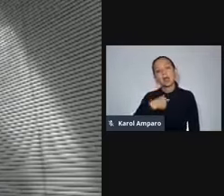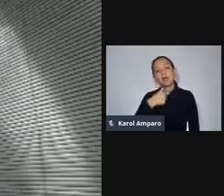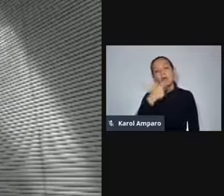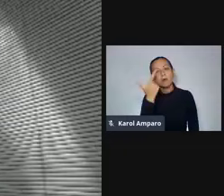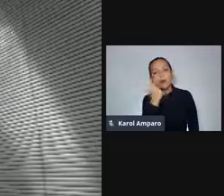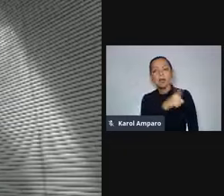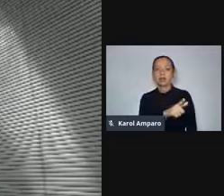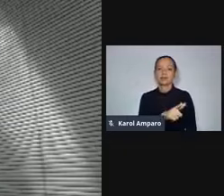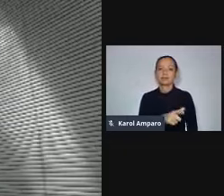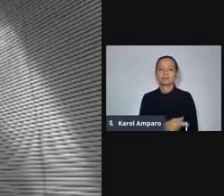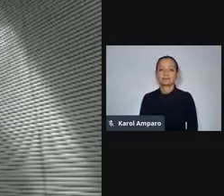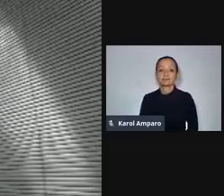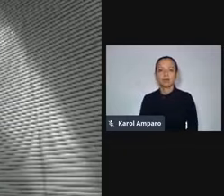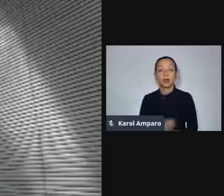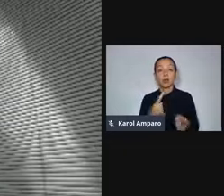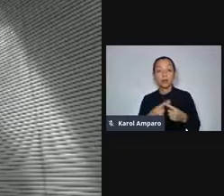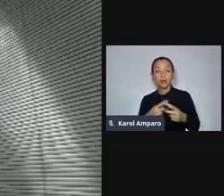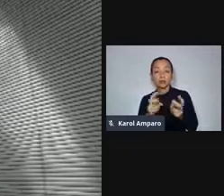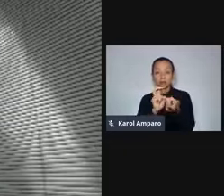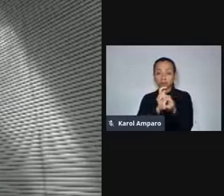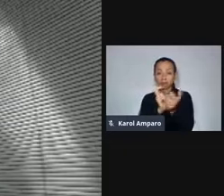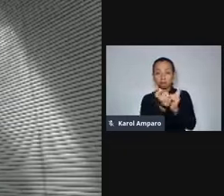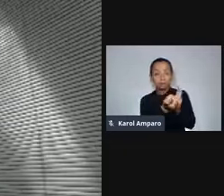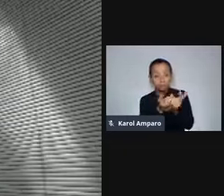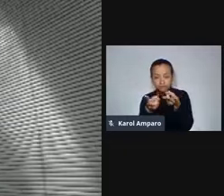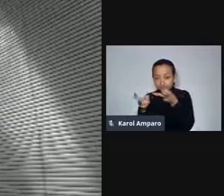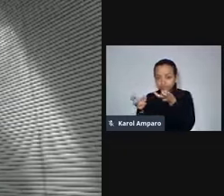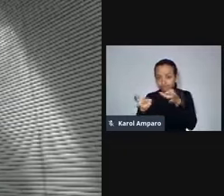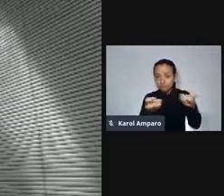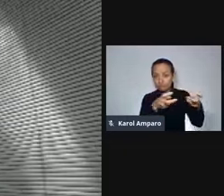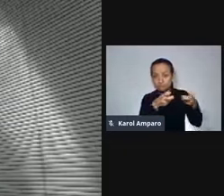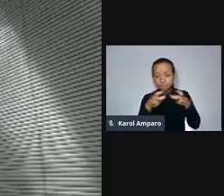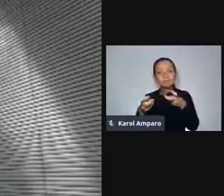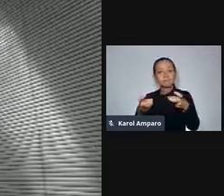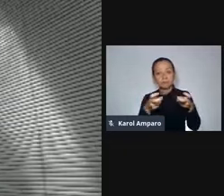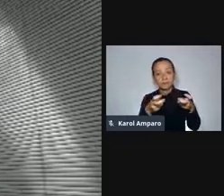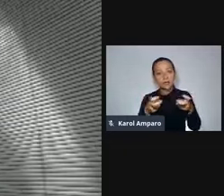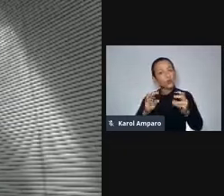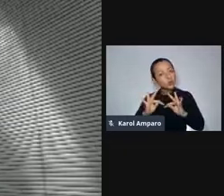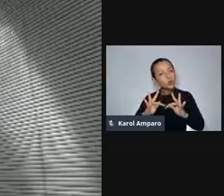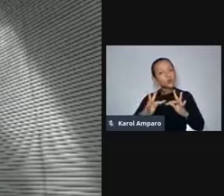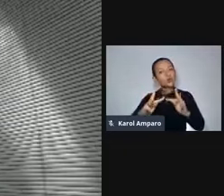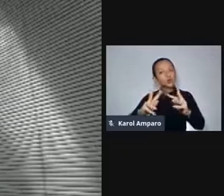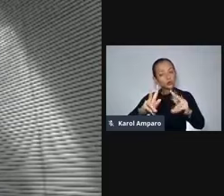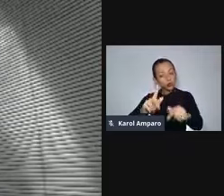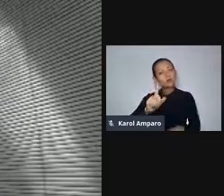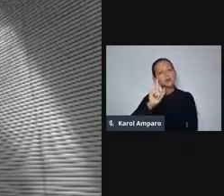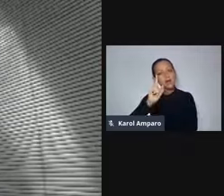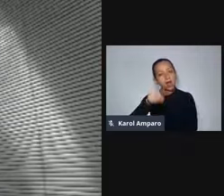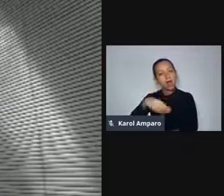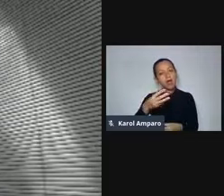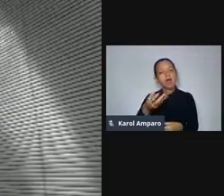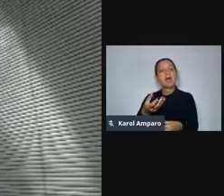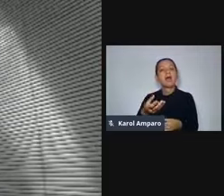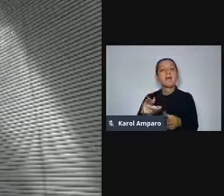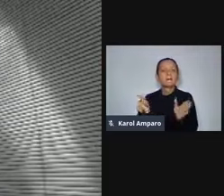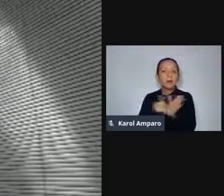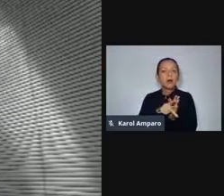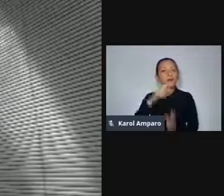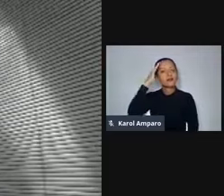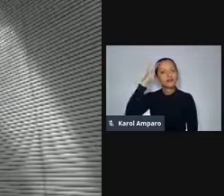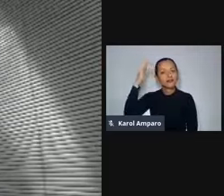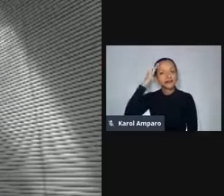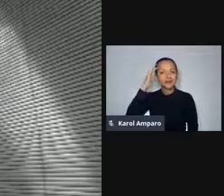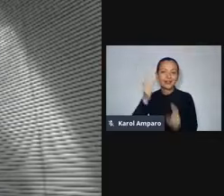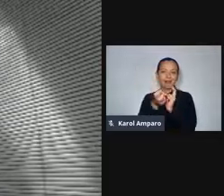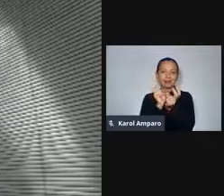corporal. Aquele manejo corporal, não é mesmo? Então, tudo isso faz parte desta filosofia legal da capoeira,